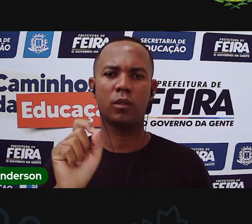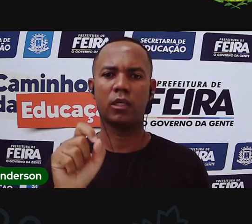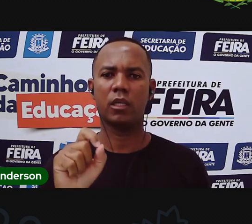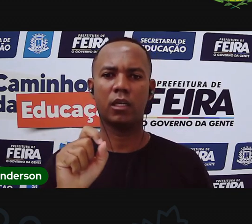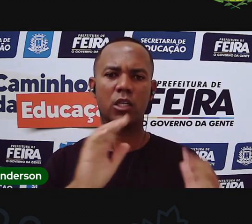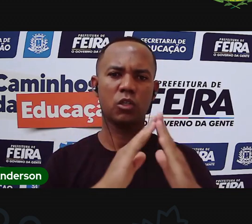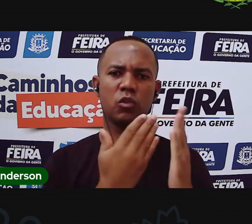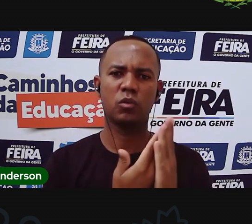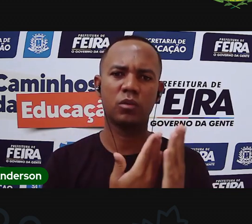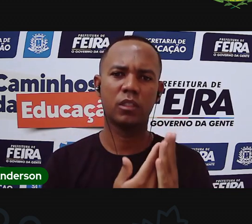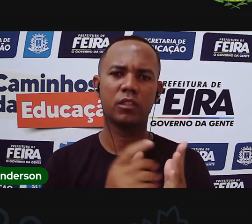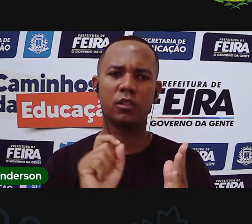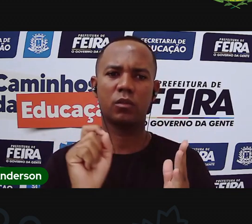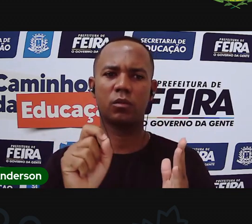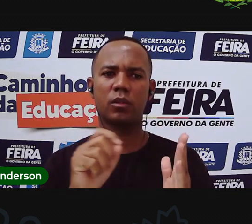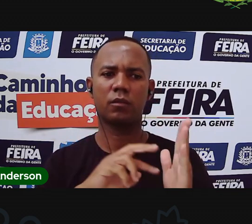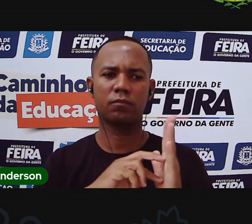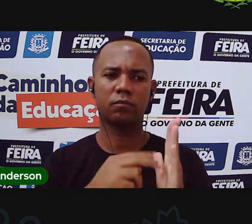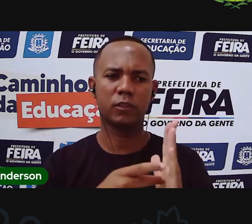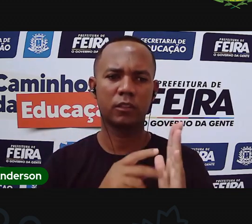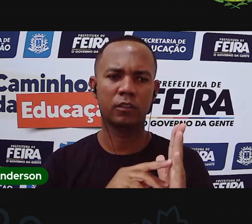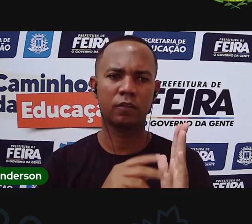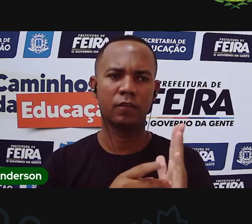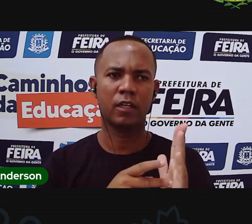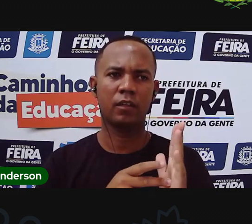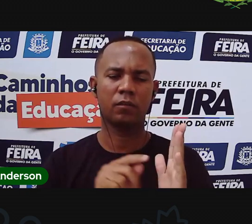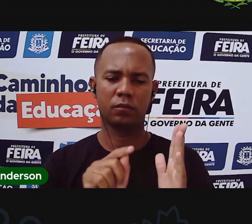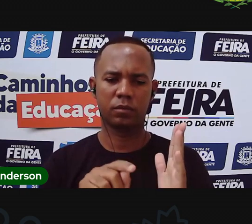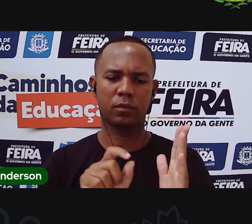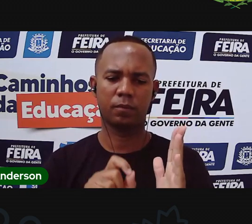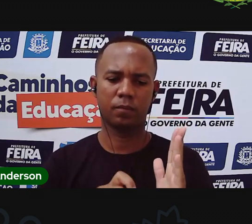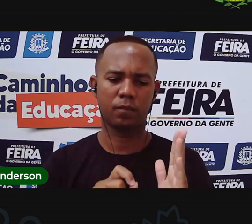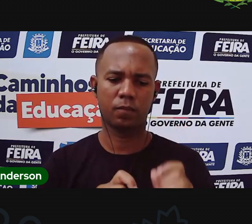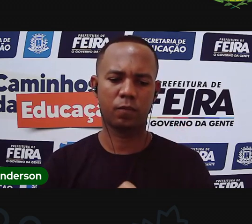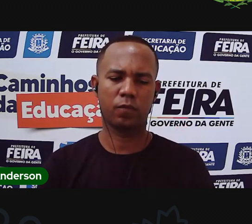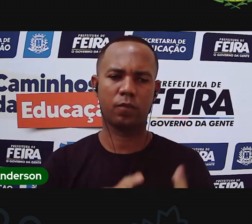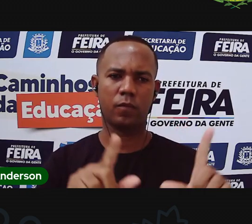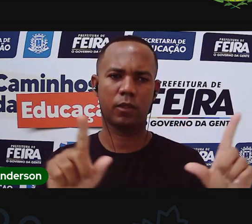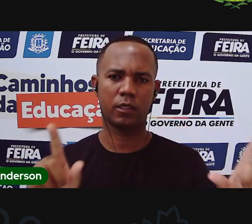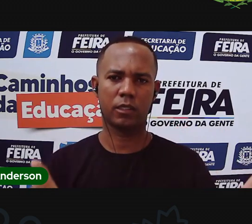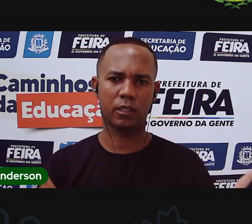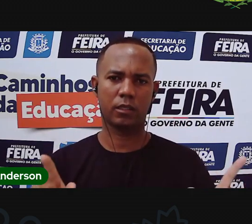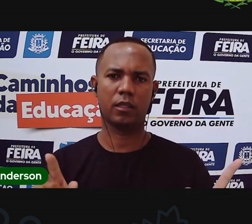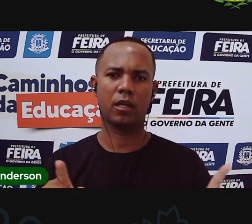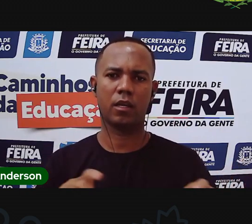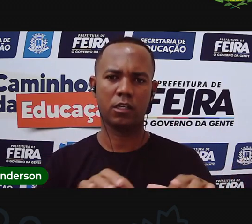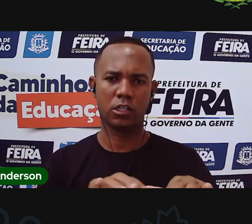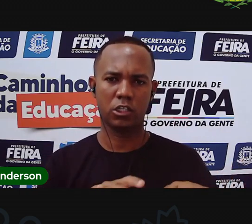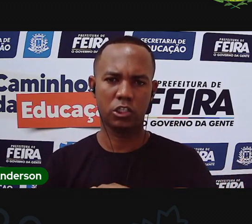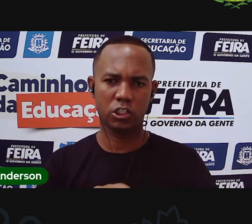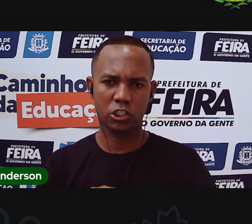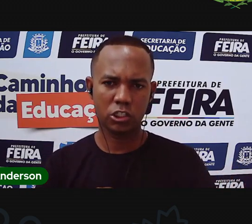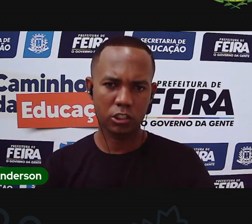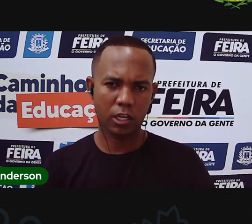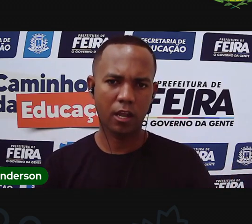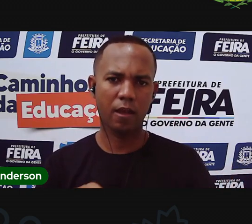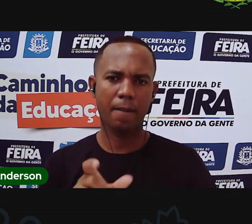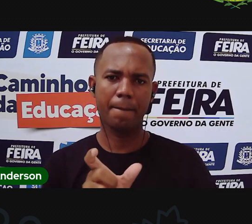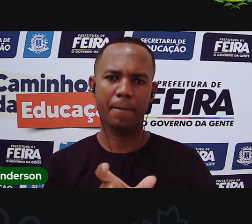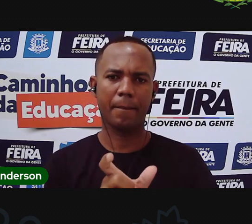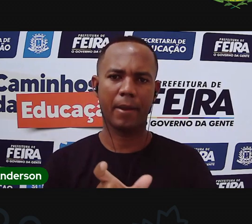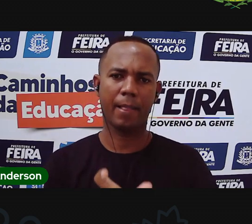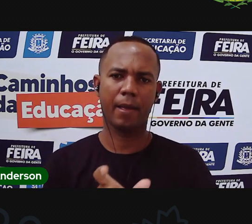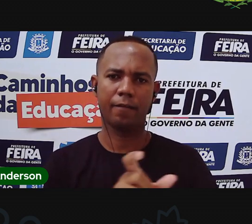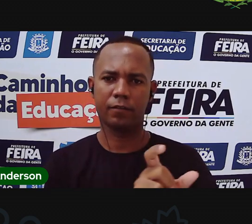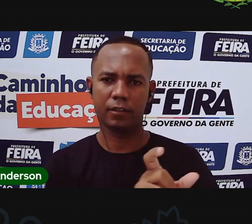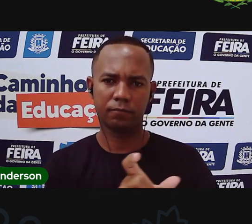de Feira de Santana. Vocês vão vir aqui, ó, e clicar nesse Diga Algo. Vocês vão digitar o que é que vocês acham que é